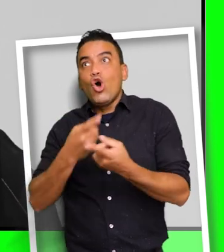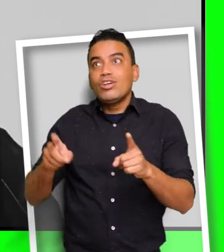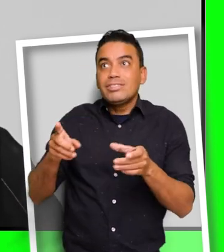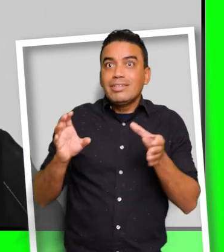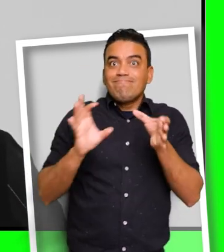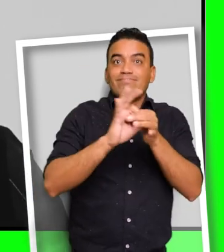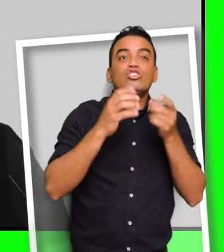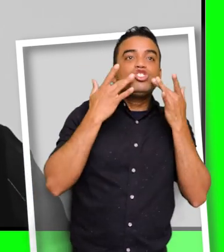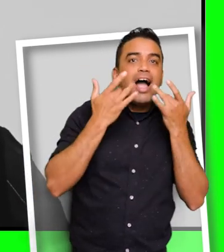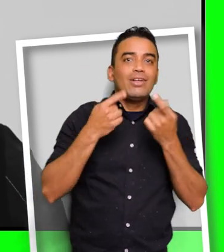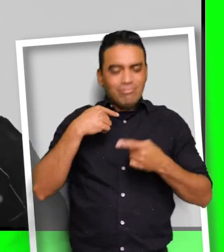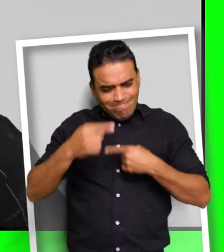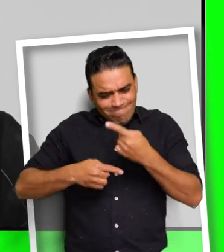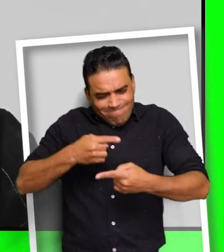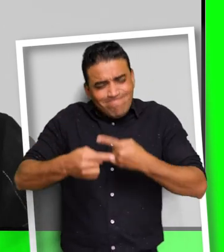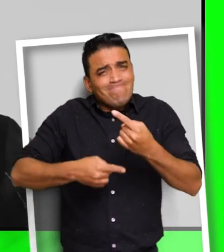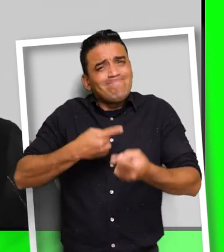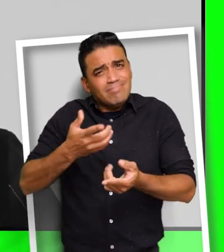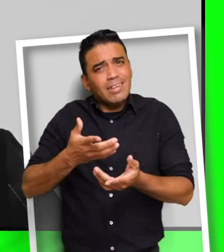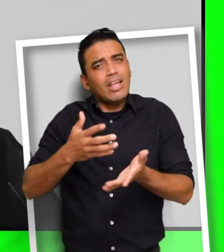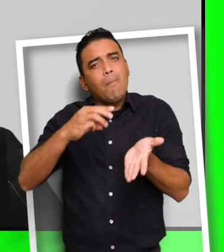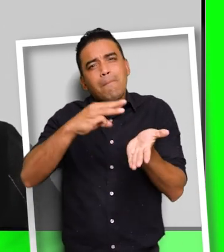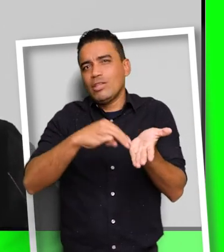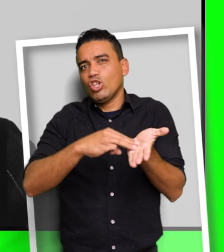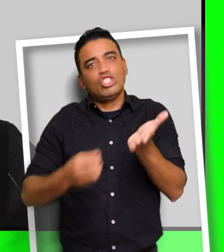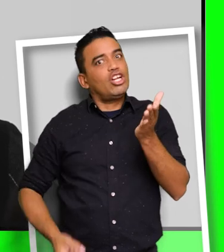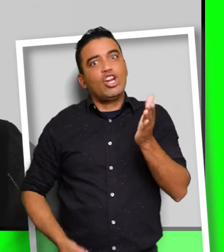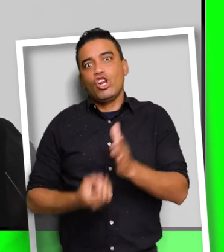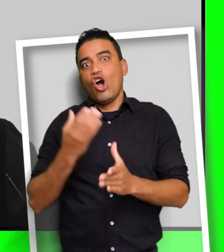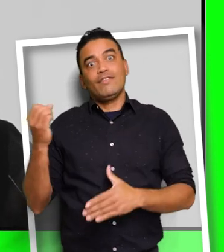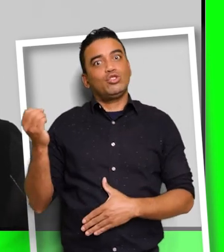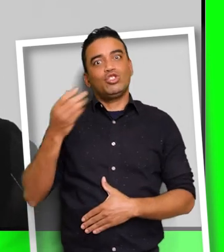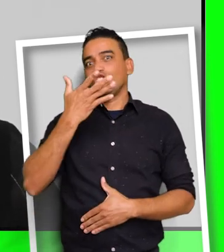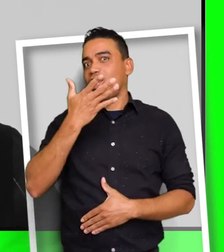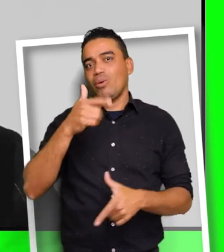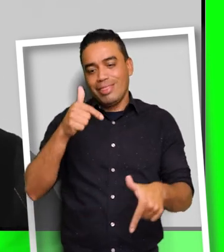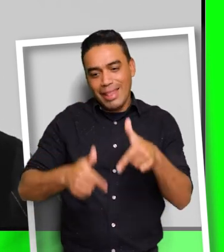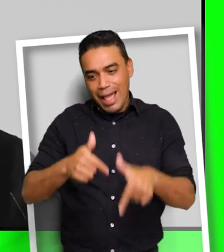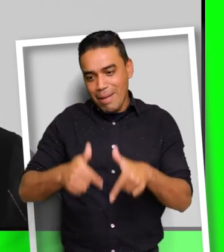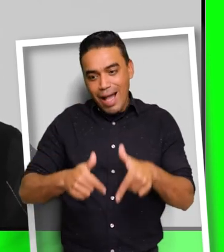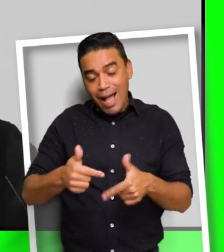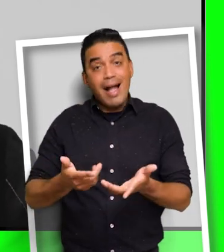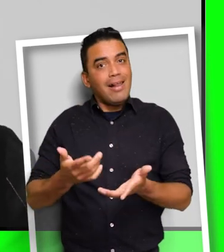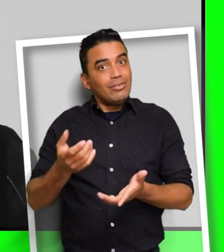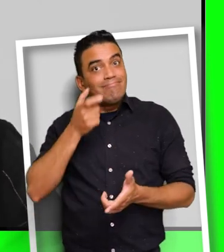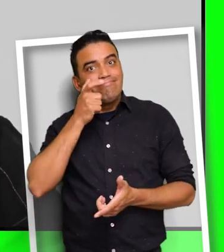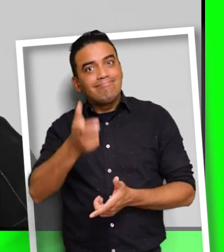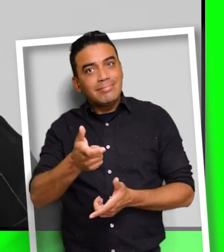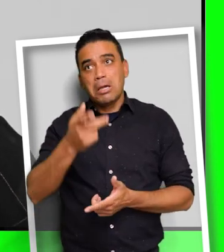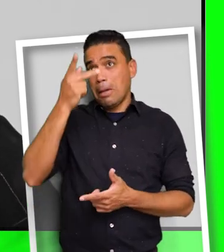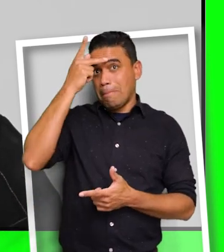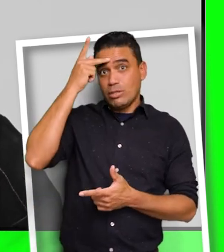essa trajetória. Criamos essa metodologia de trabalho que eu acho que pode ser muito interessante tanto para pessoas que